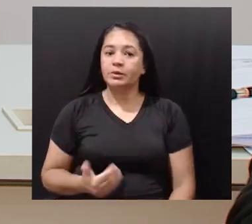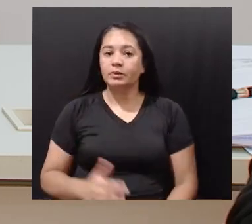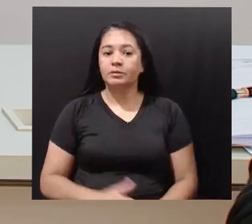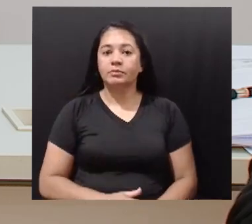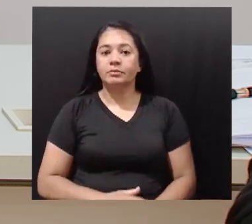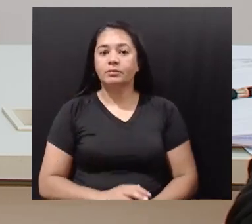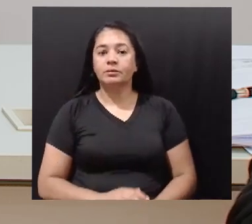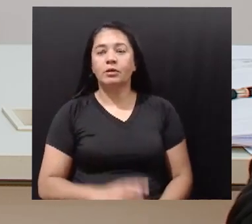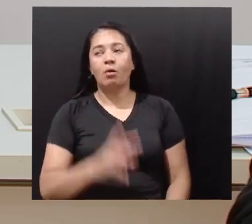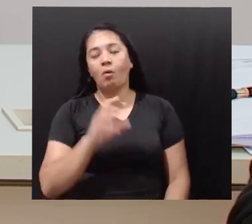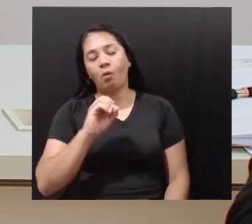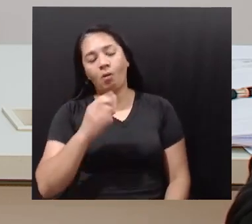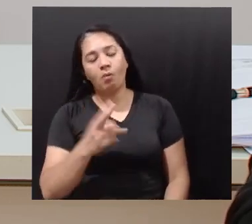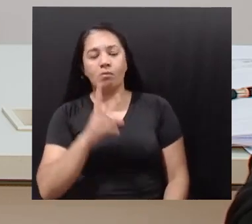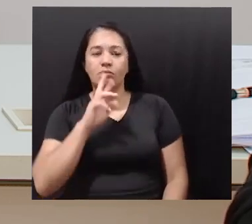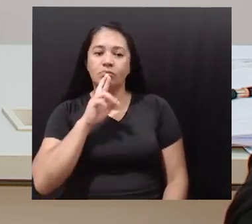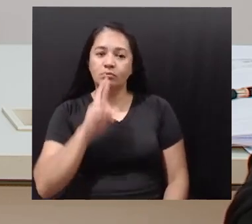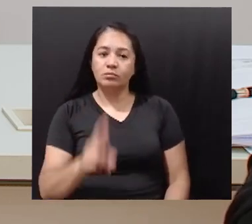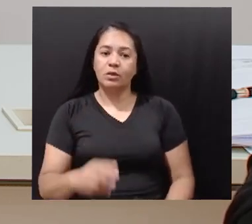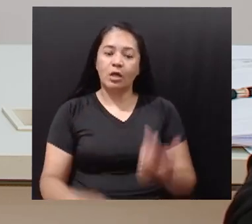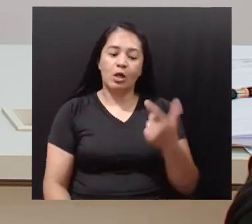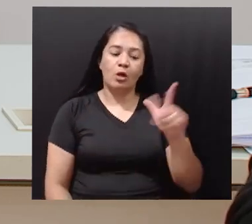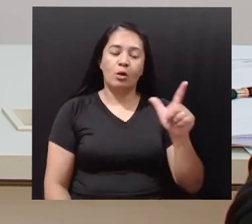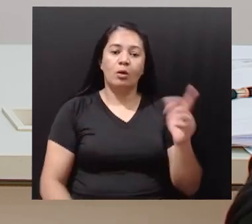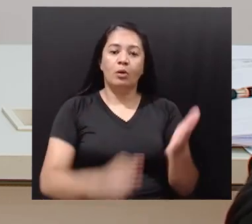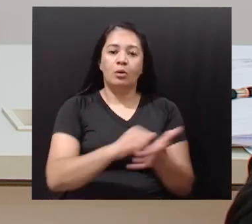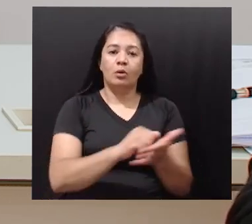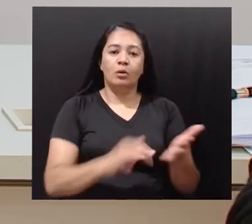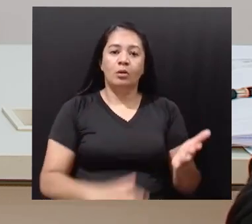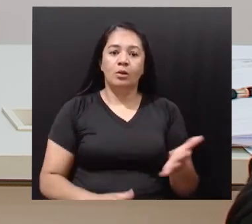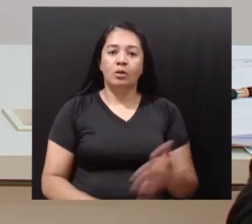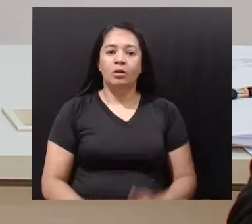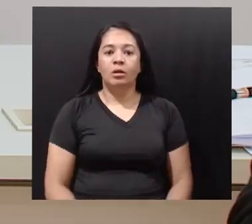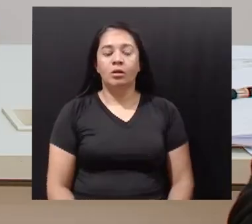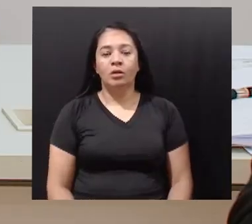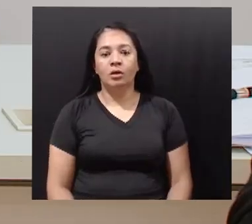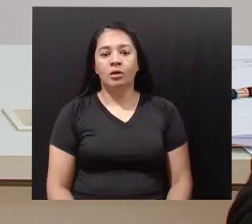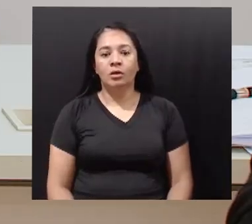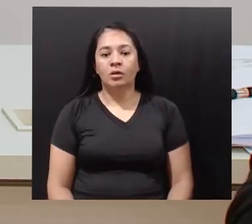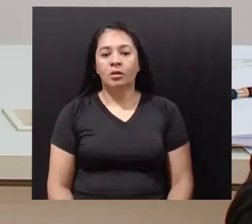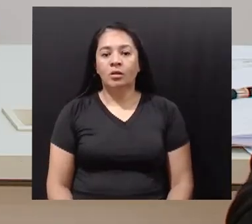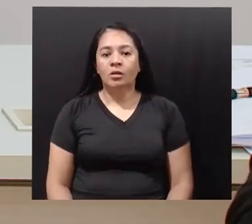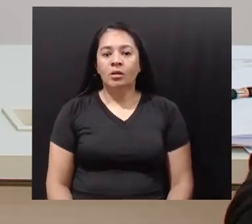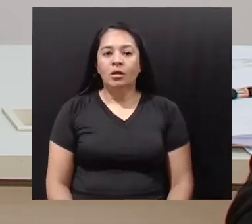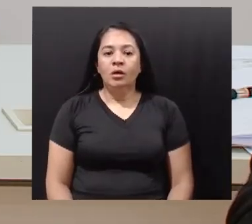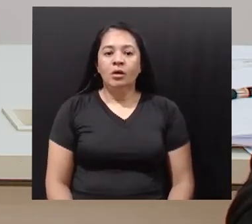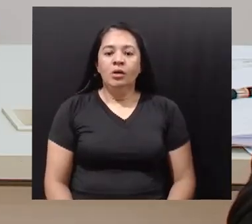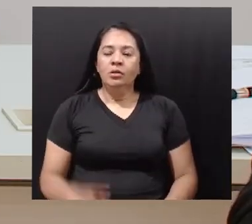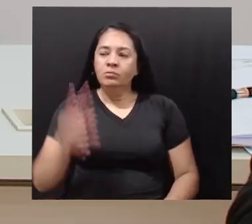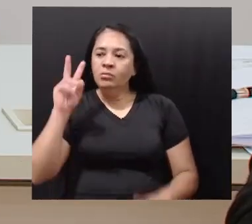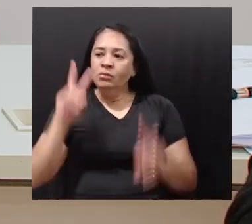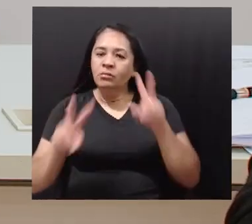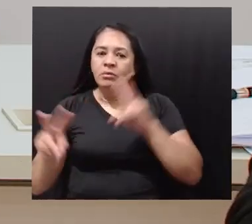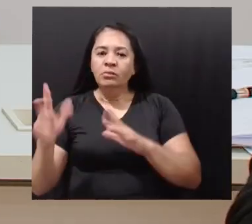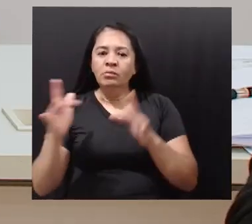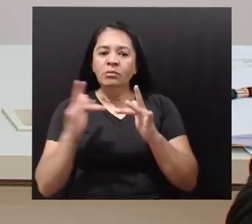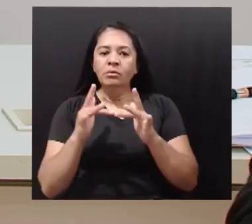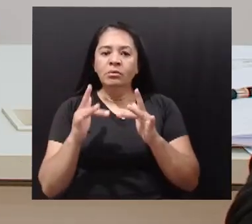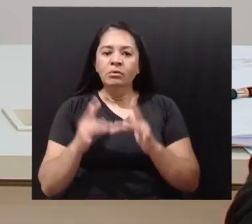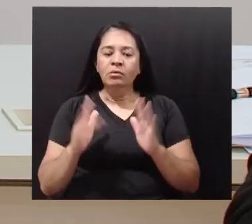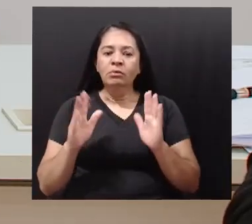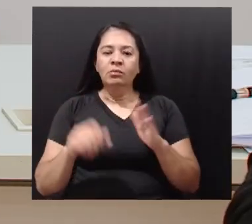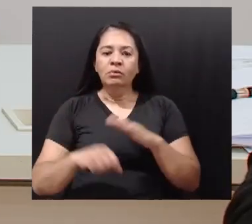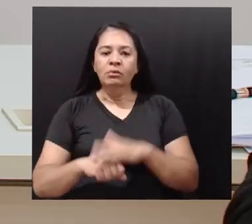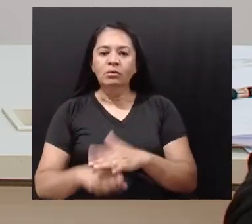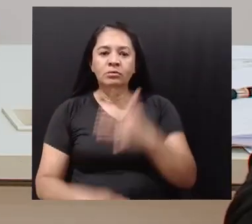Então, essa é uma outra atividade que eu desenvolvo também. Eu verifico os contatos que foram feitos, pessoas que têm